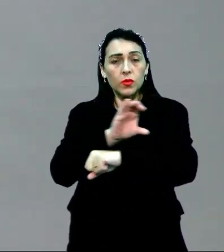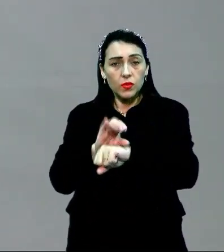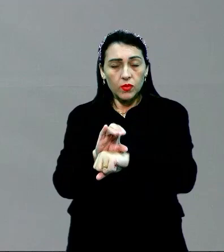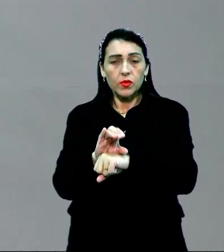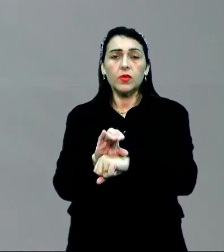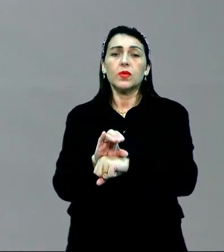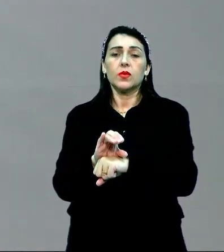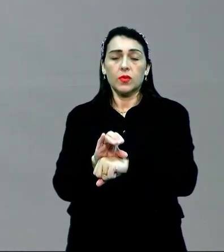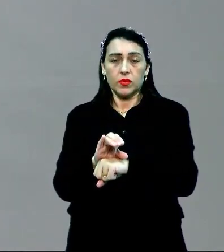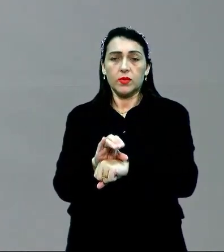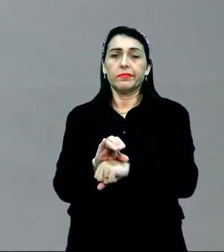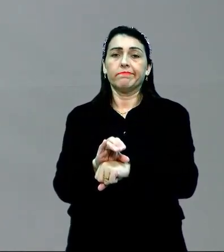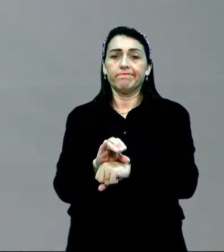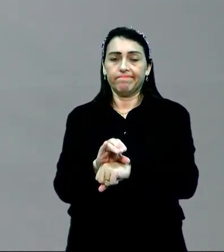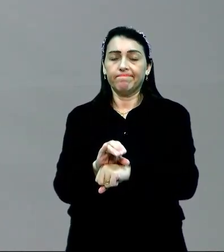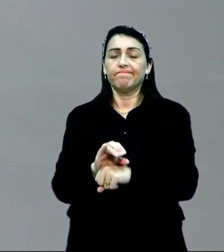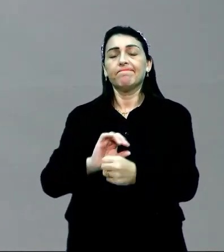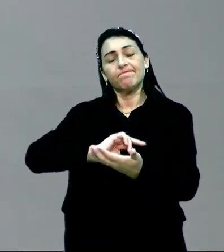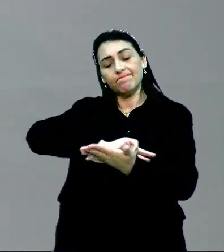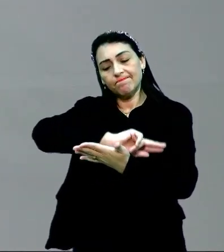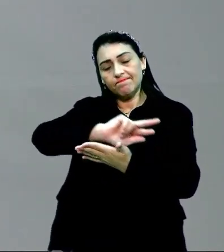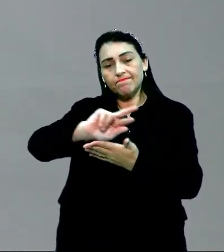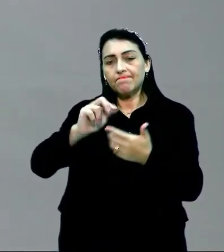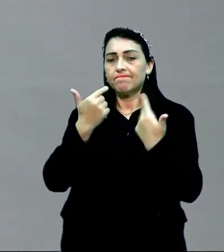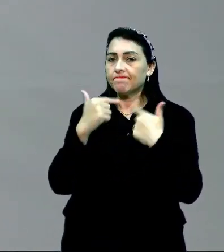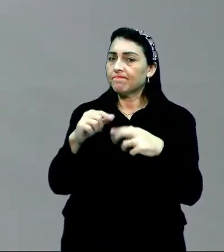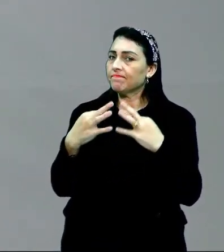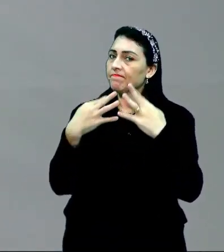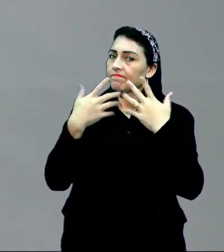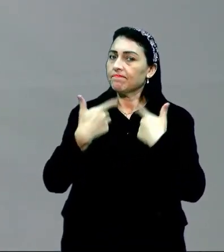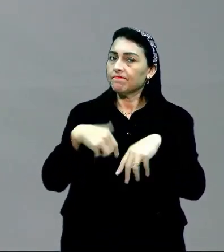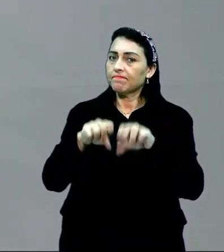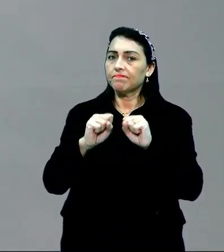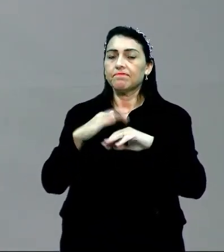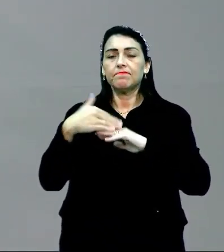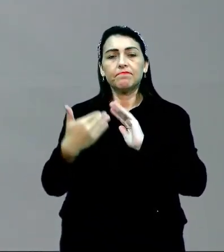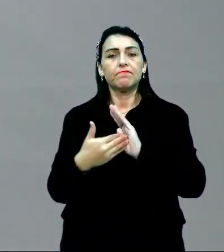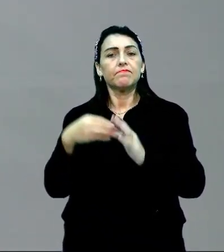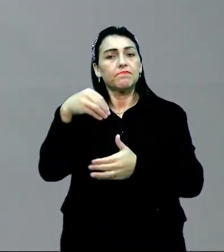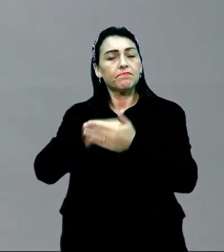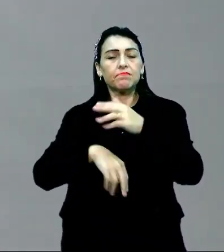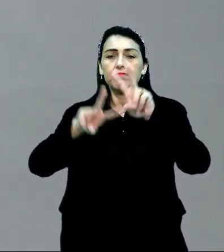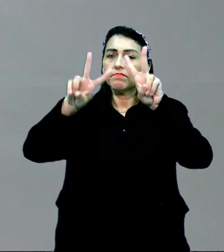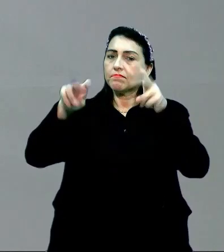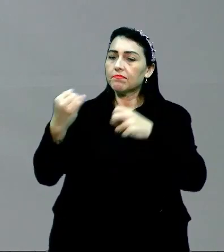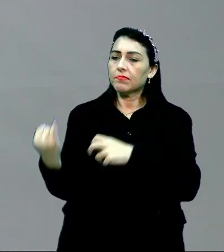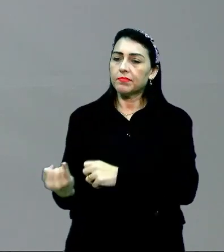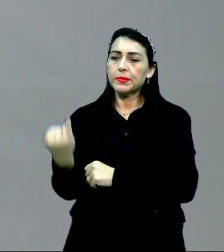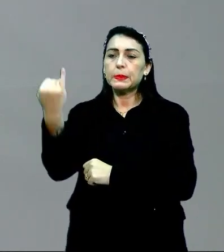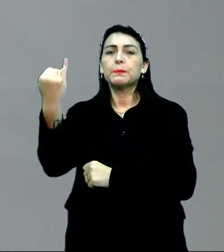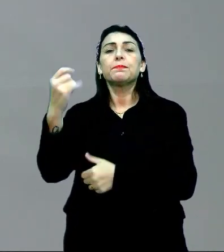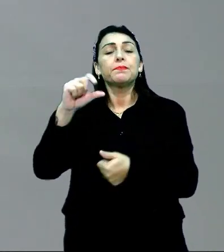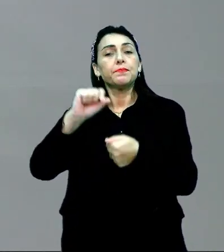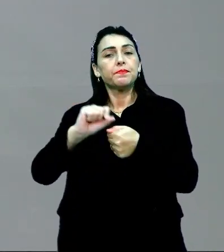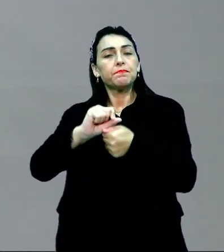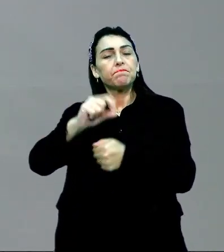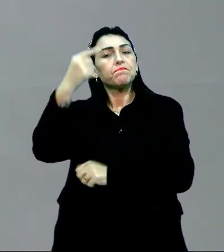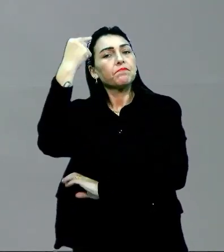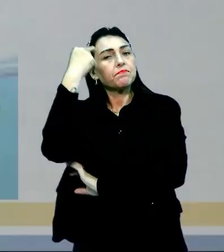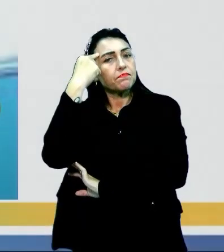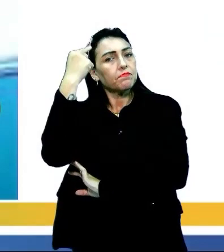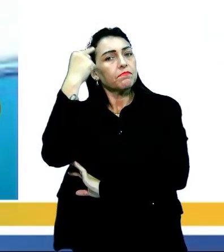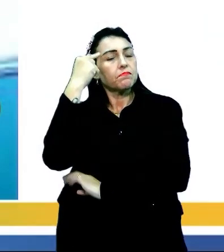padrões culturais variação linguística tudo envolvido dentro dessa temática galera então é muito importante a gente fazer uma reflexão